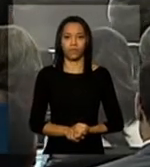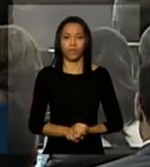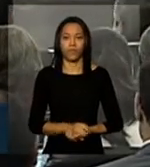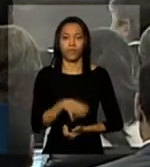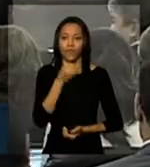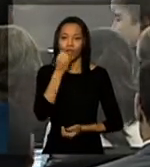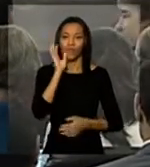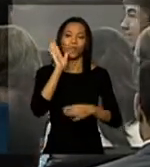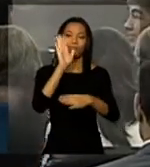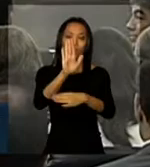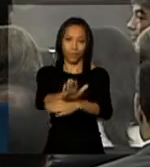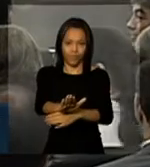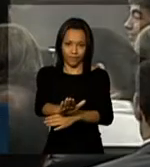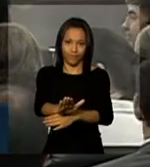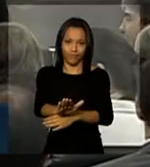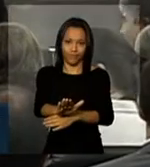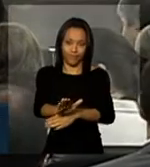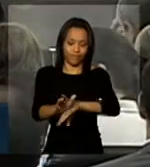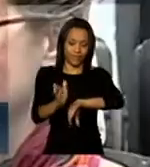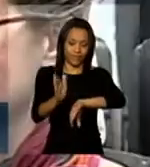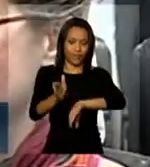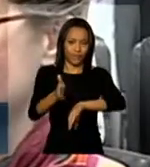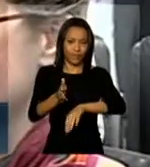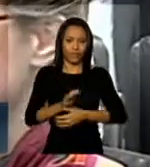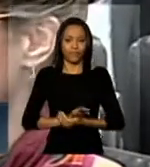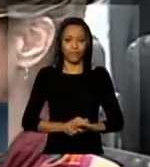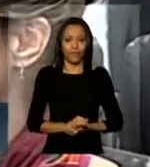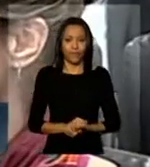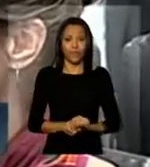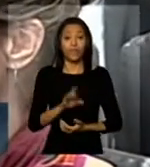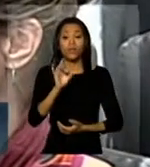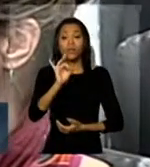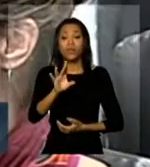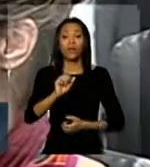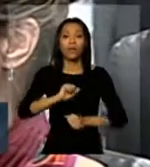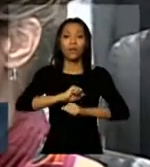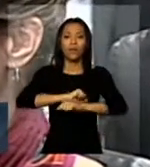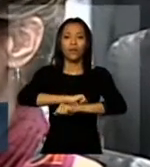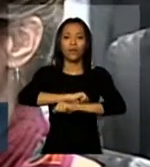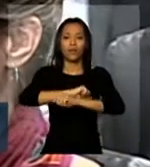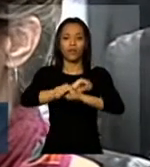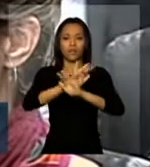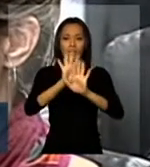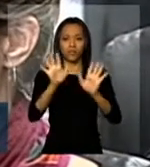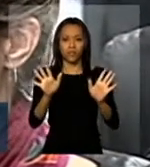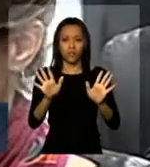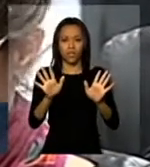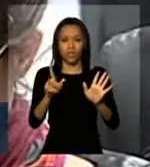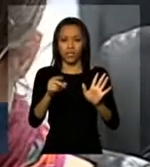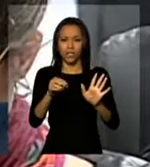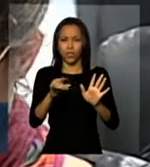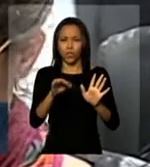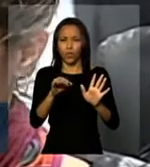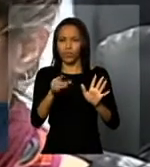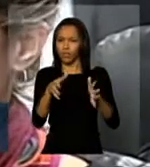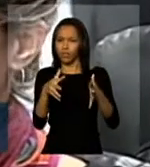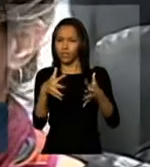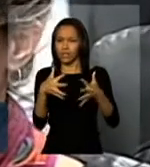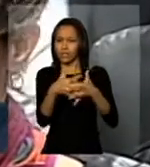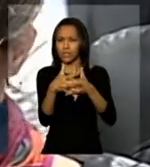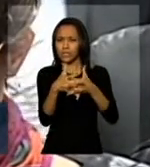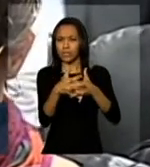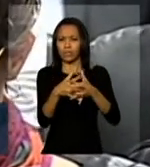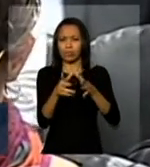Boa tarde já, né? Boa tarde. Então, só para ficar claro, então não há comprometimento com 1,9. Vocês vão tentar, se